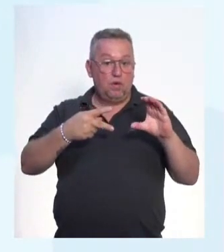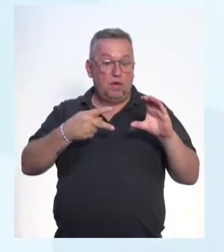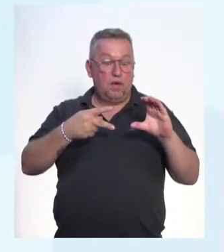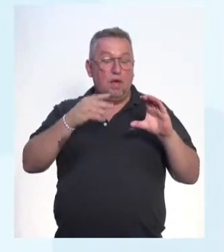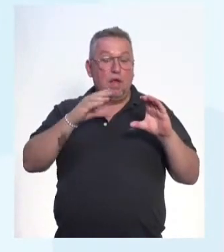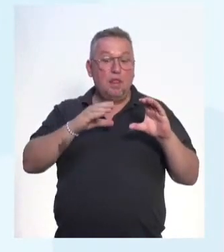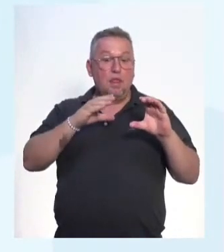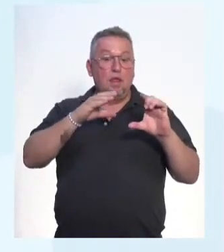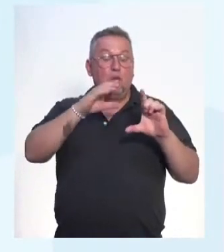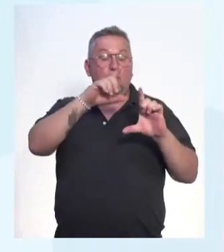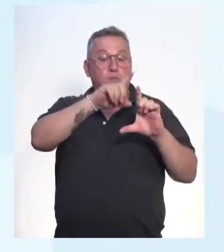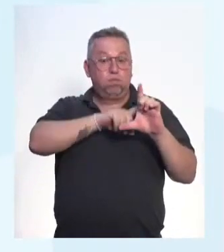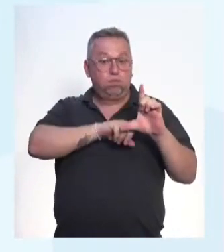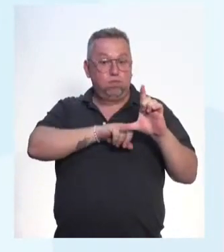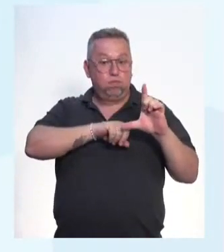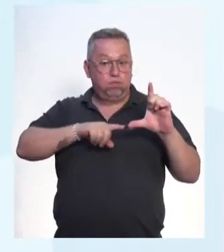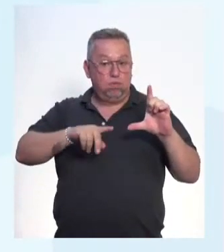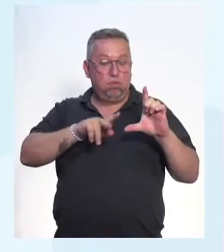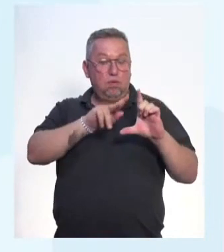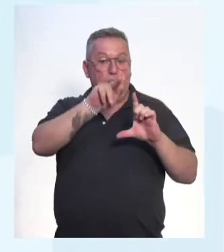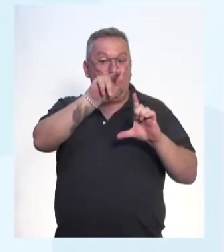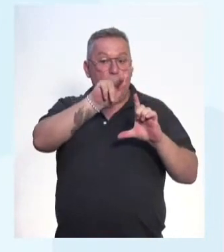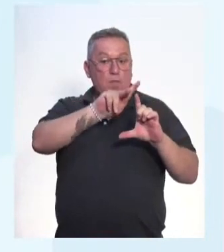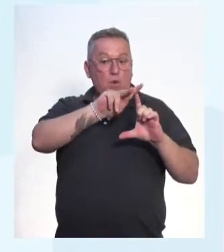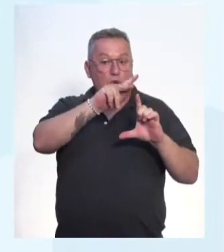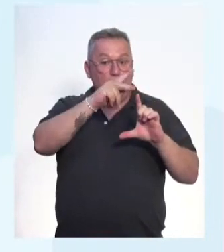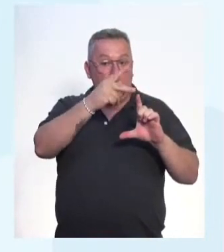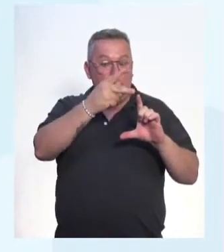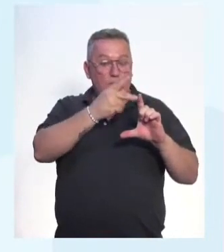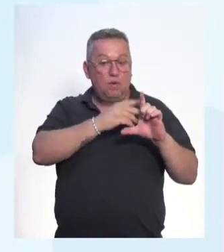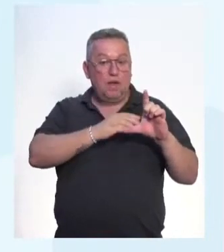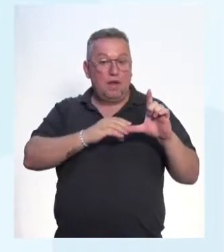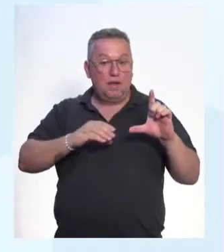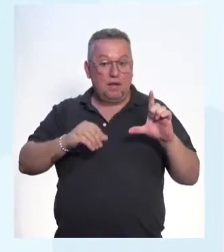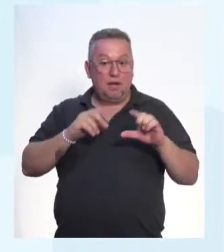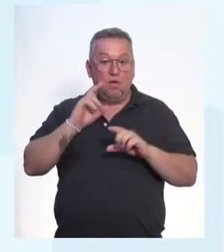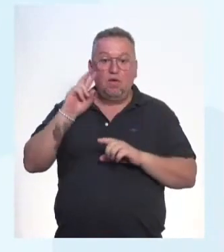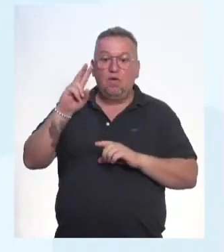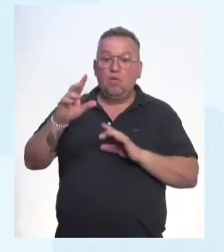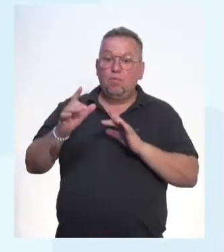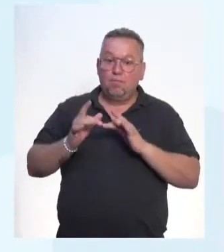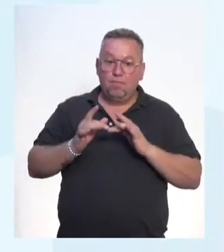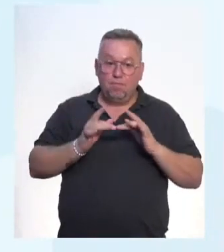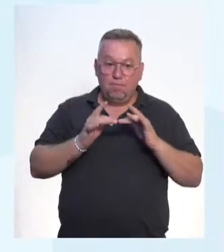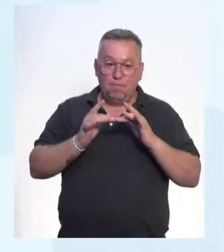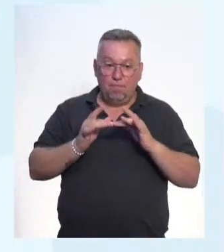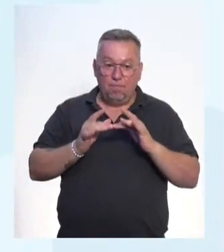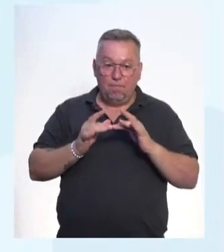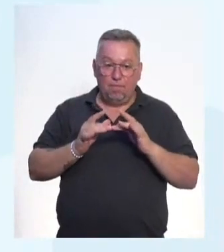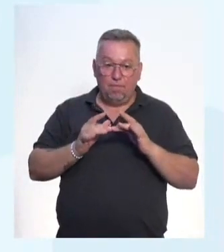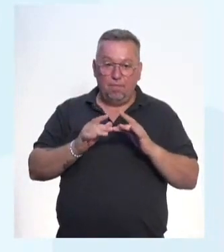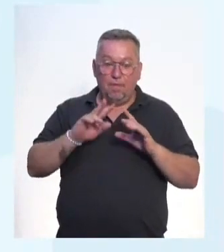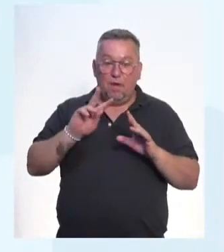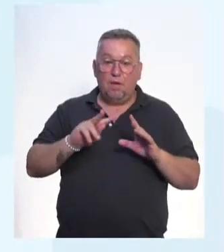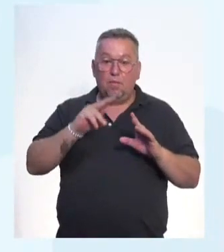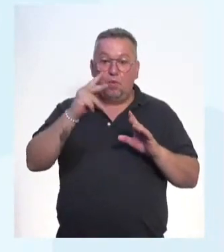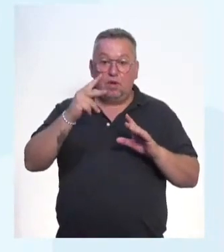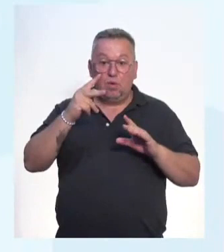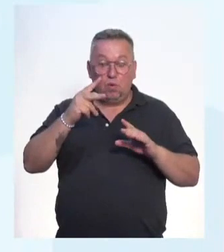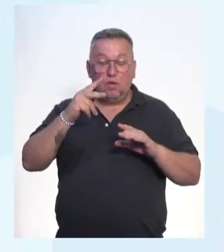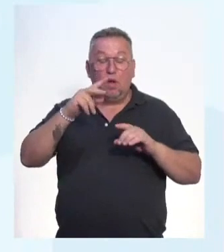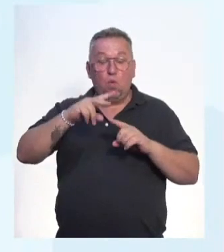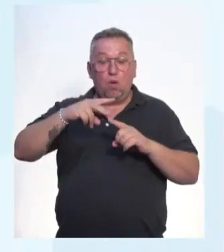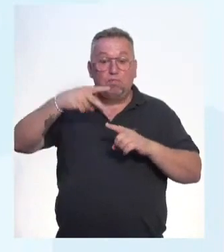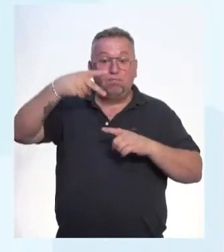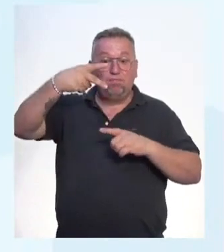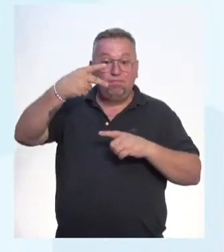tinha visto no outro slide. Por isso que nós temos essa relação. A hipotenusa ao quadrado